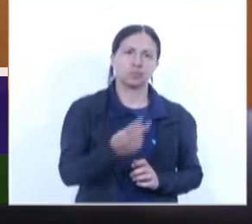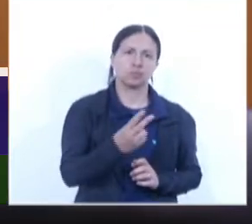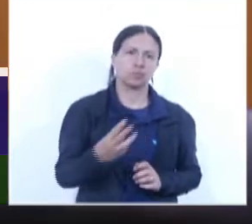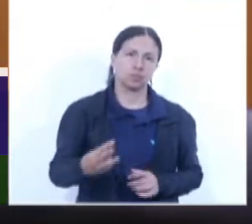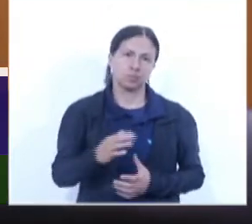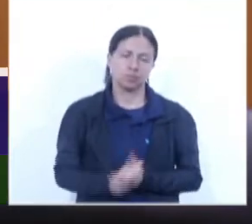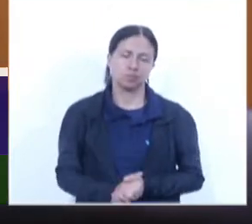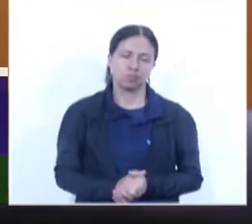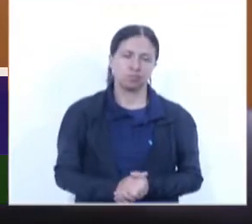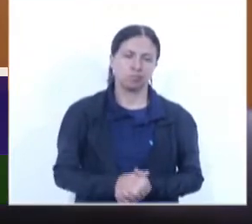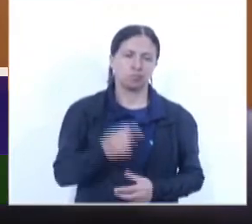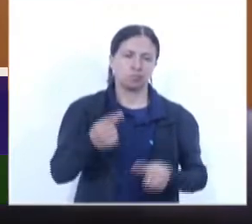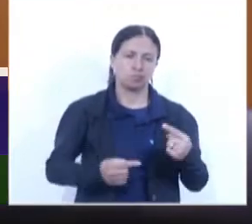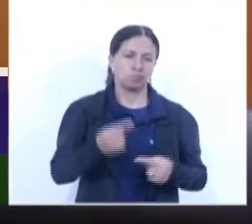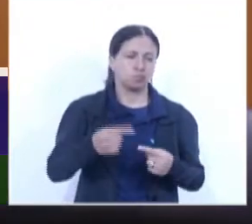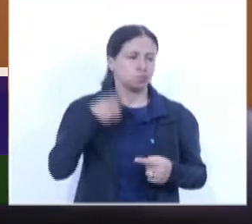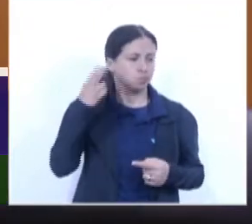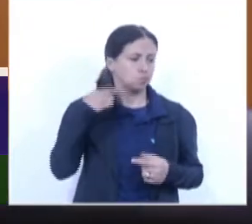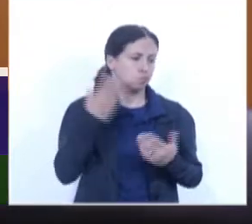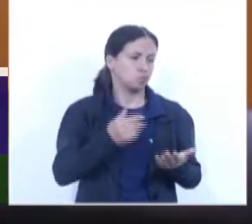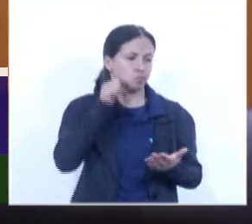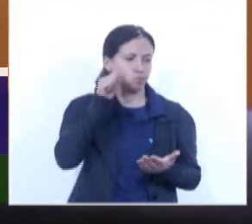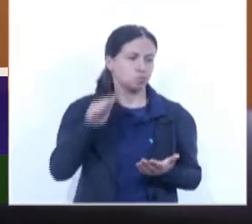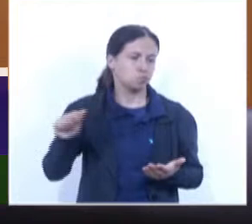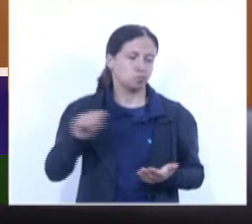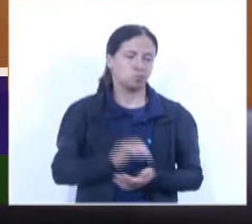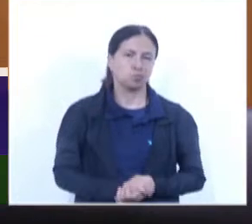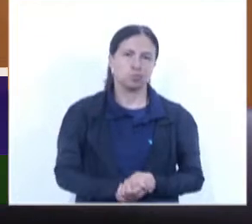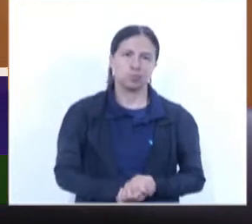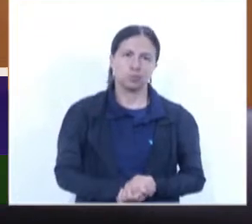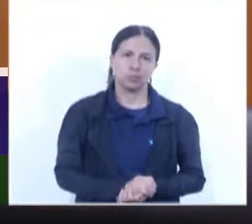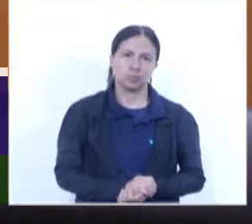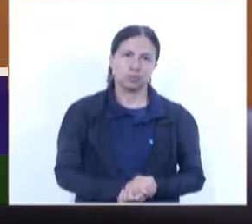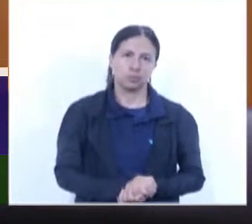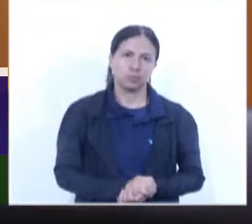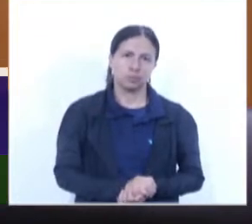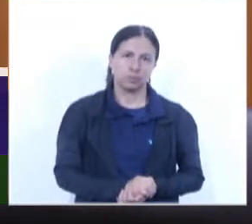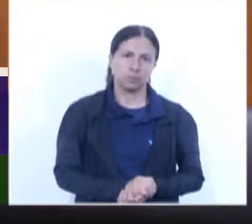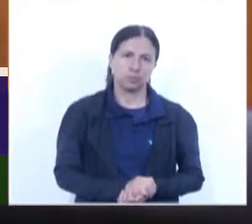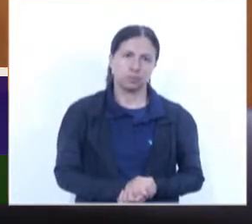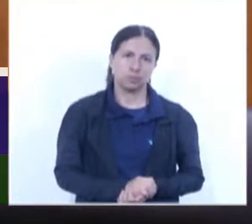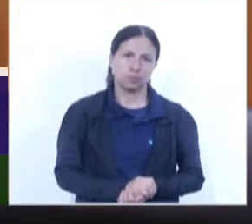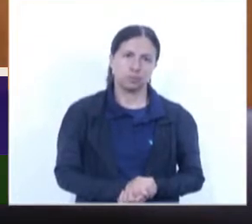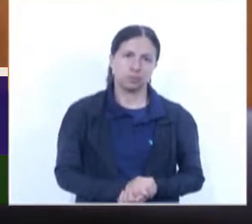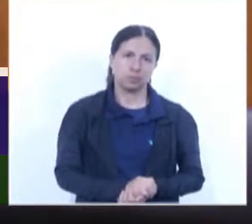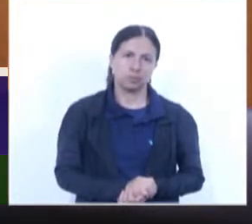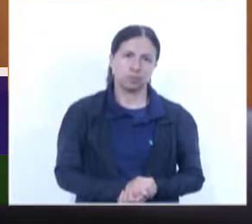vereadora discutivo vereadora bater Marques uma palavra